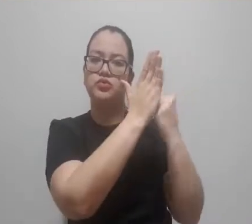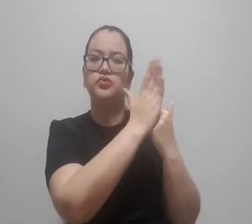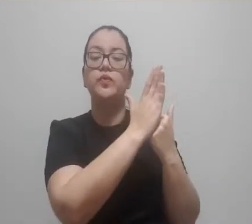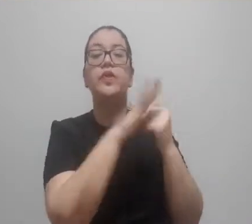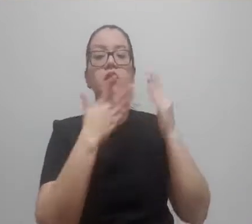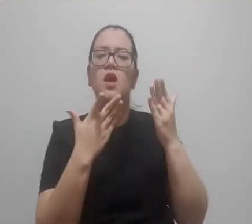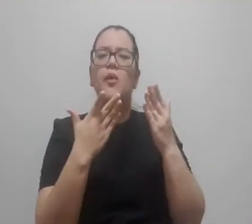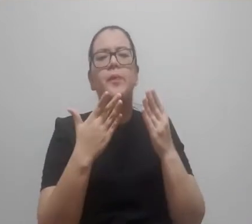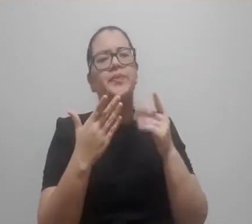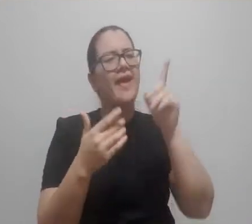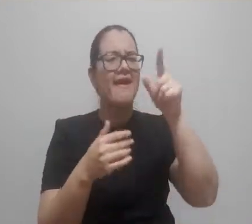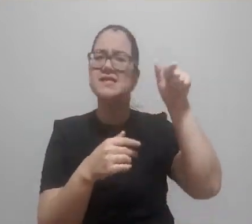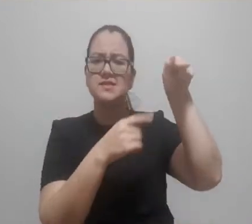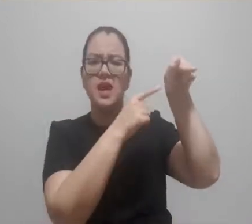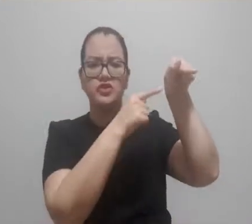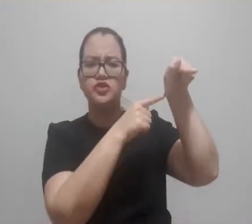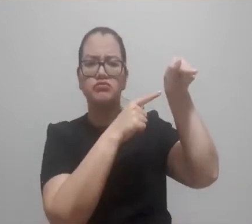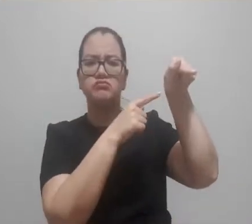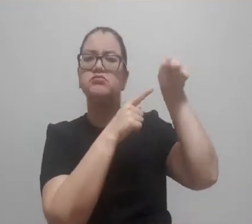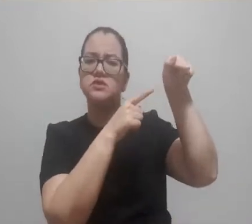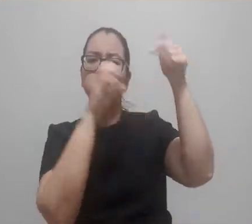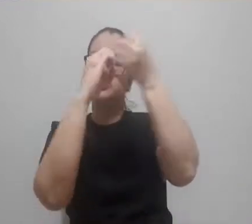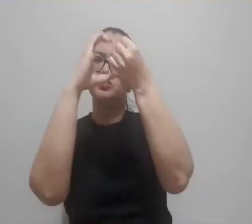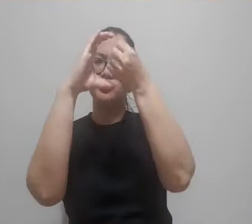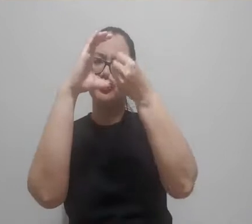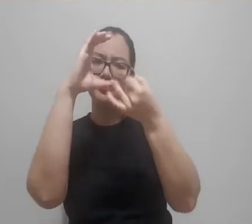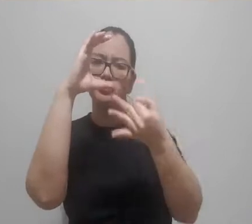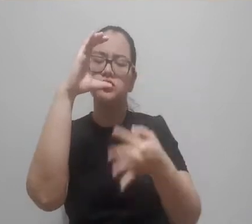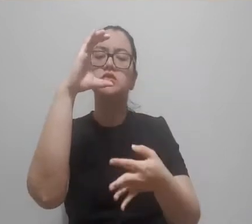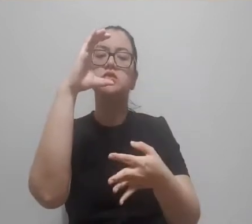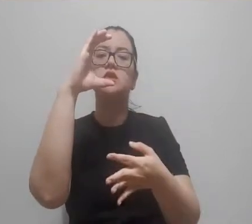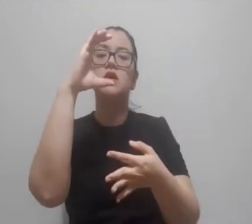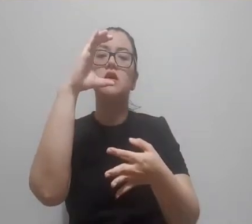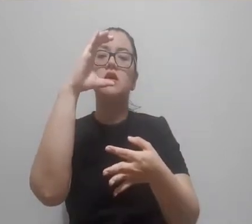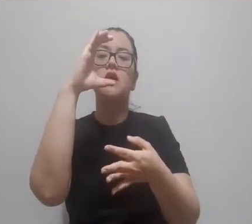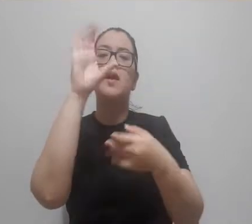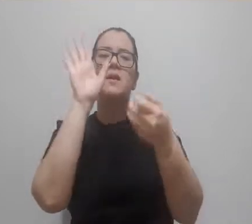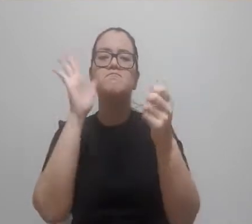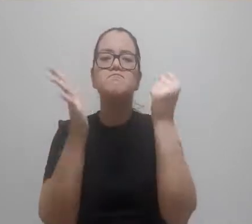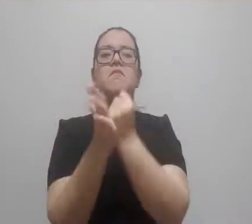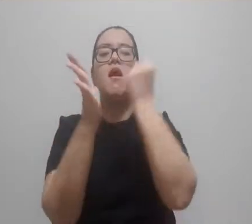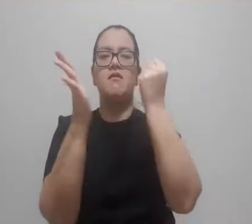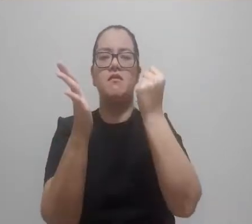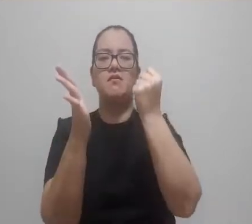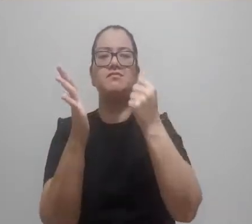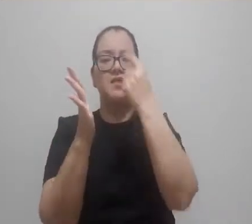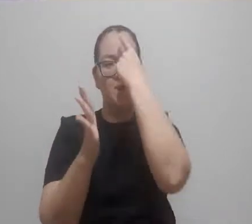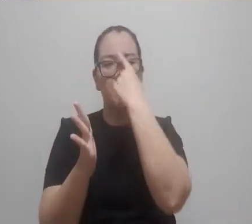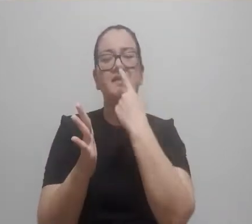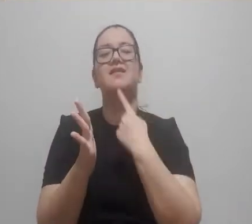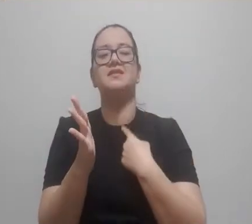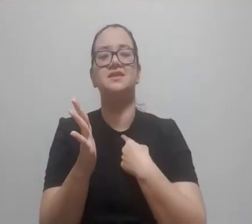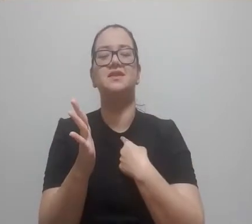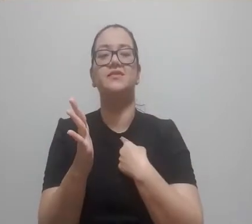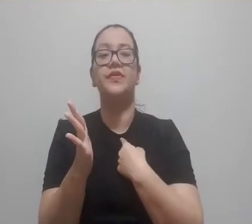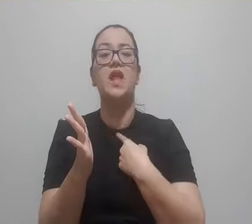o caráter do verdadeiro cristão. Acho que nós precisamos em todo o tempo pensar nelas. Elas têm uma relevância,